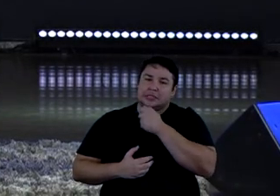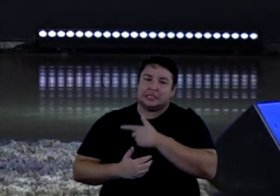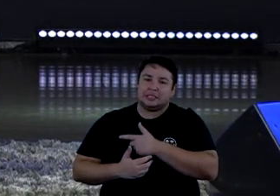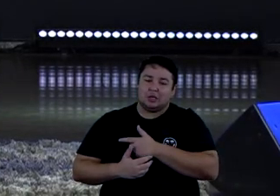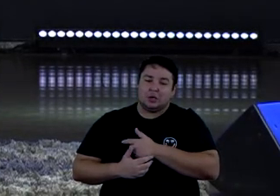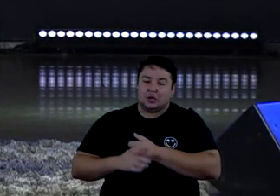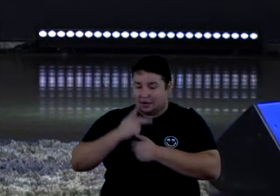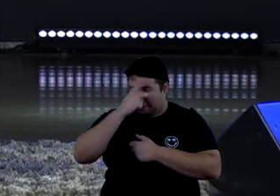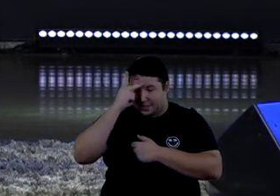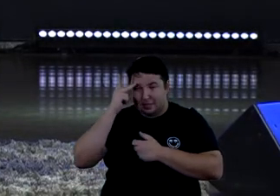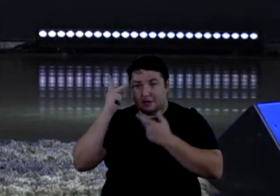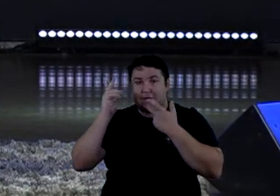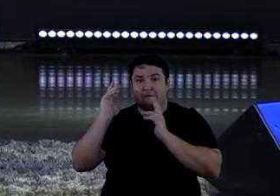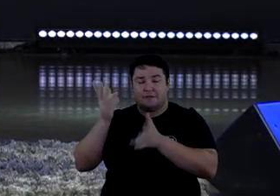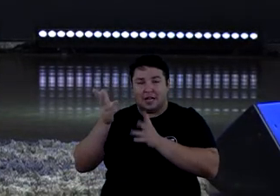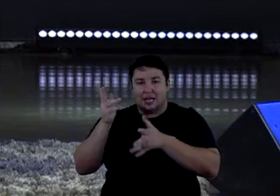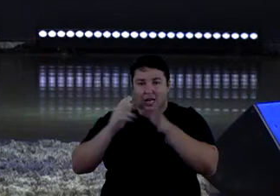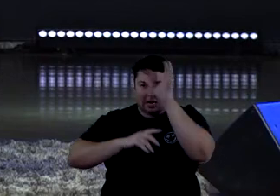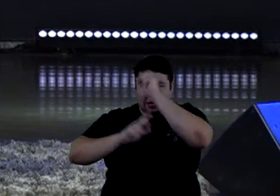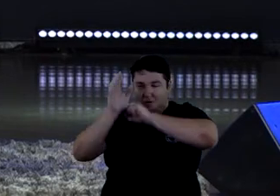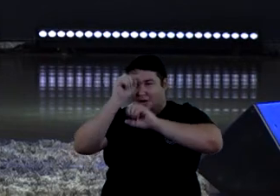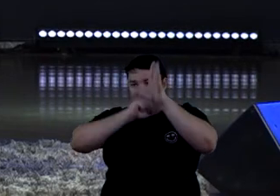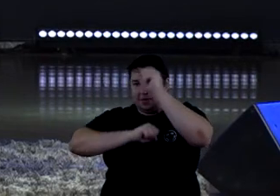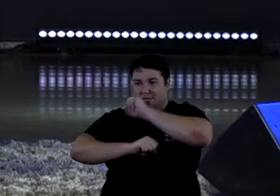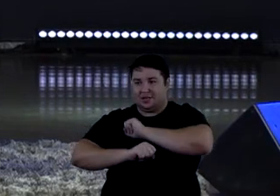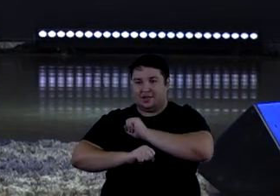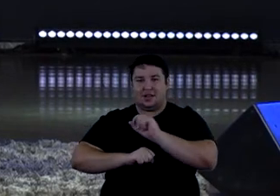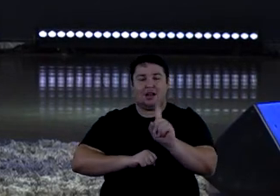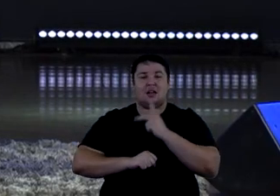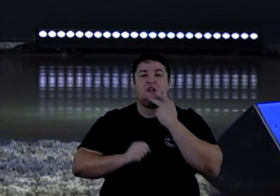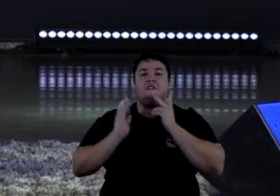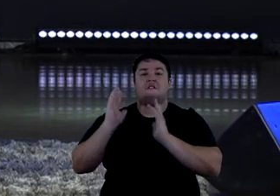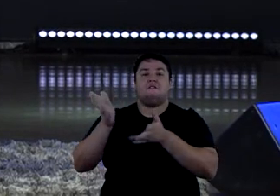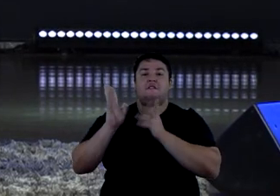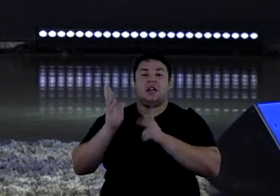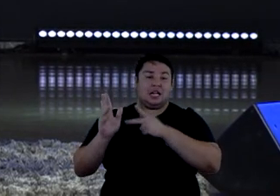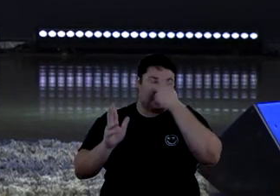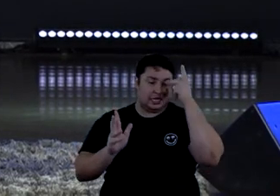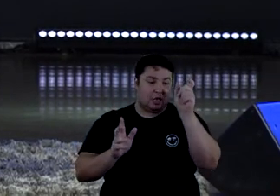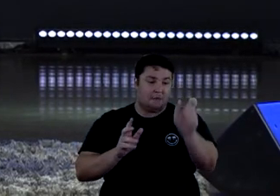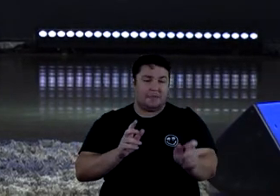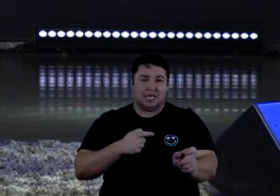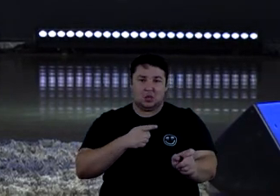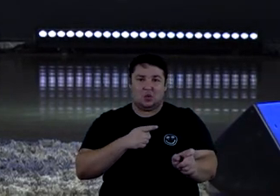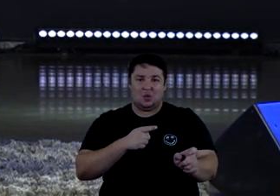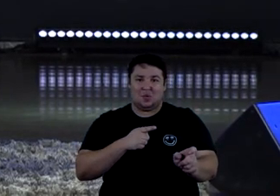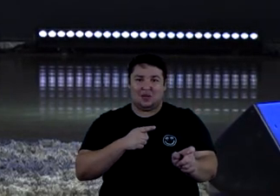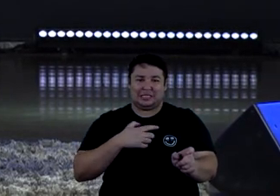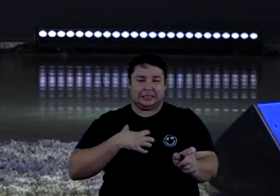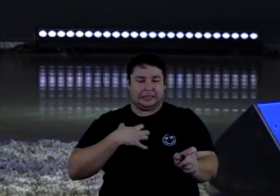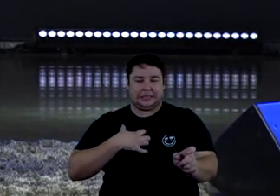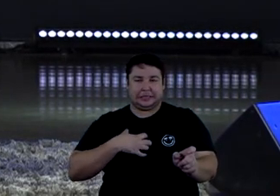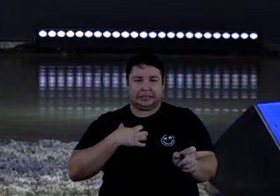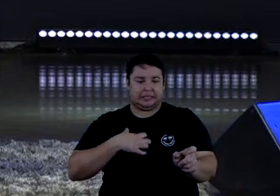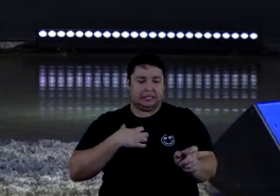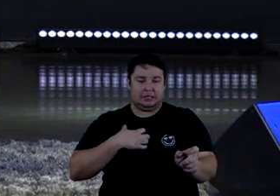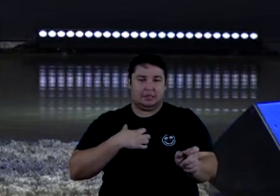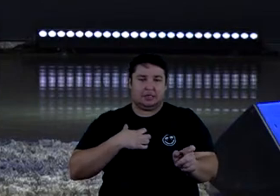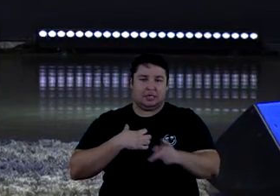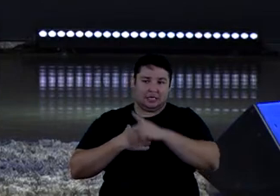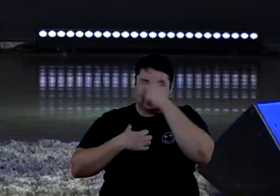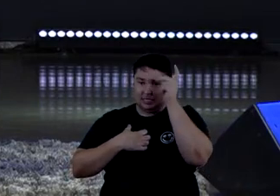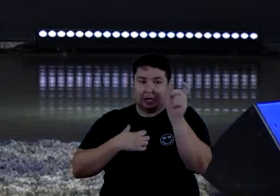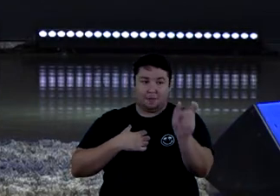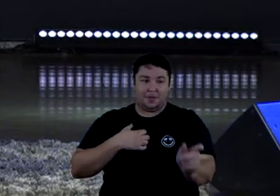onde a pessoa disse: eu aprendi a não falar mais tal pessoa me irrita, eu aprendi a falar tal pessoa